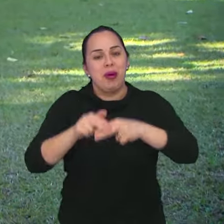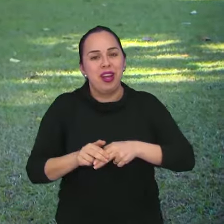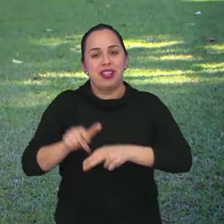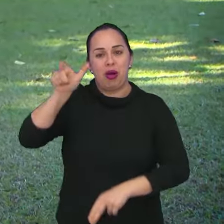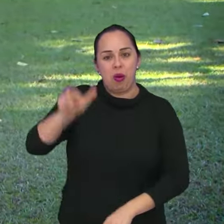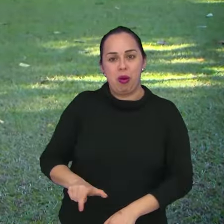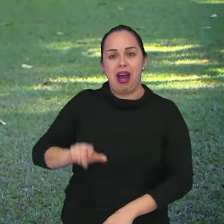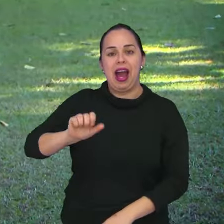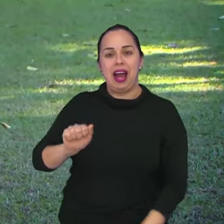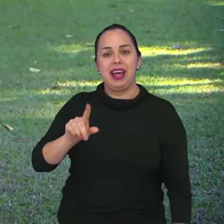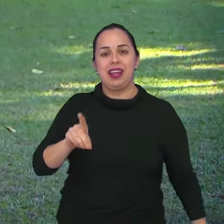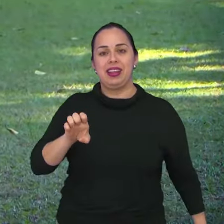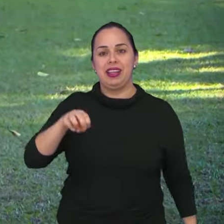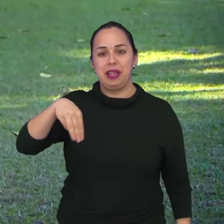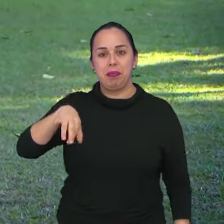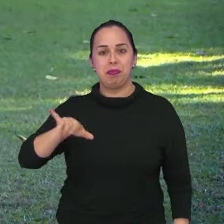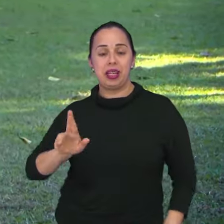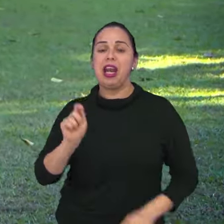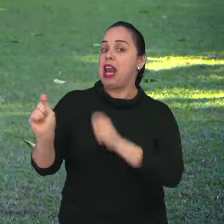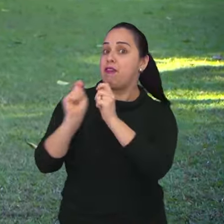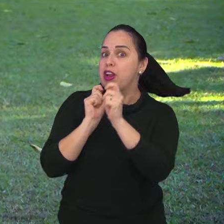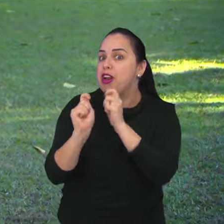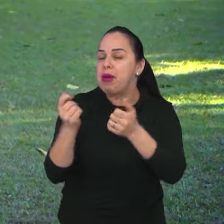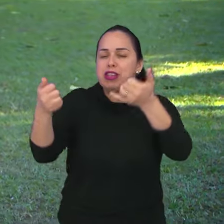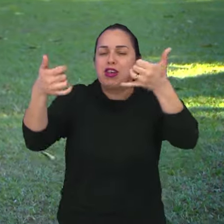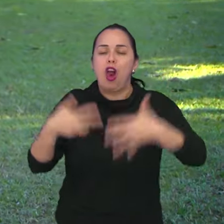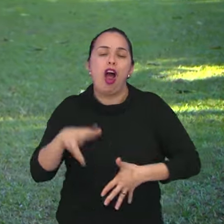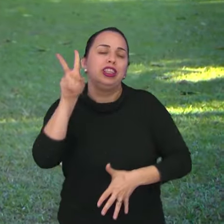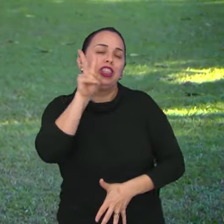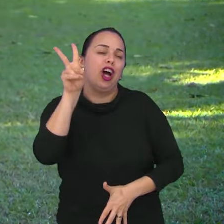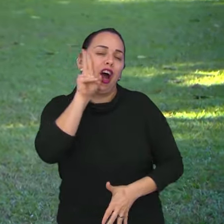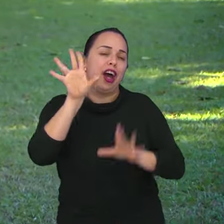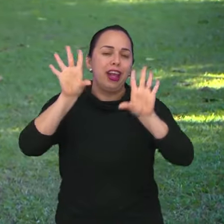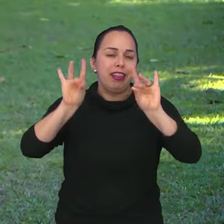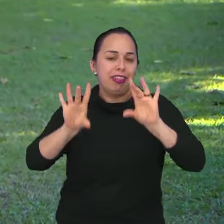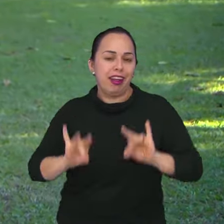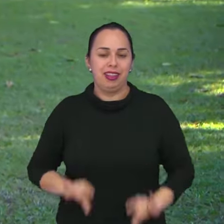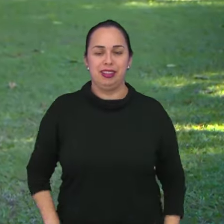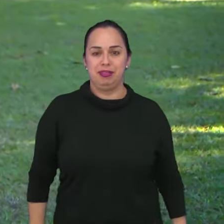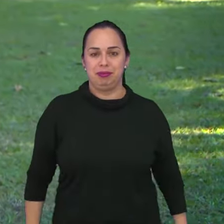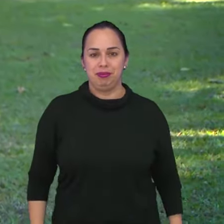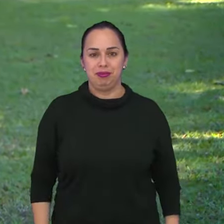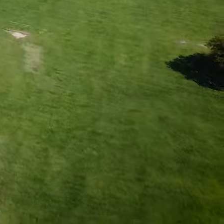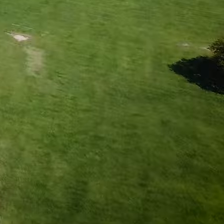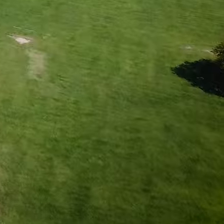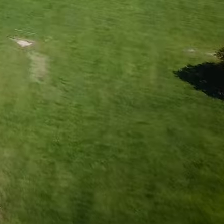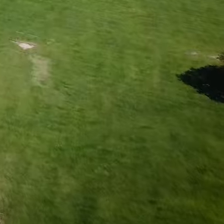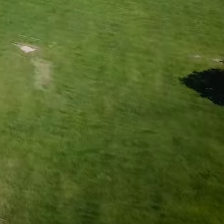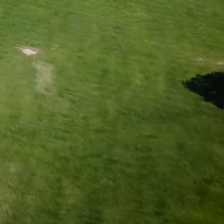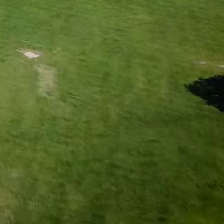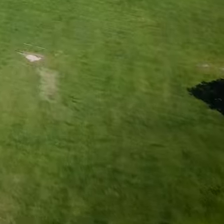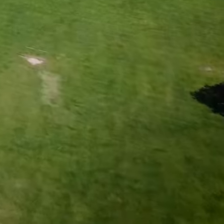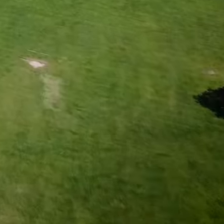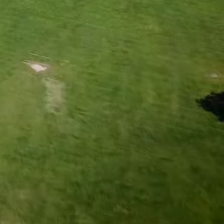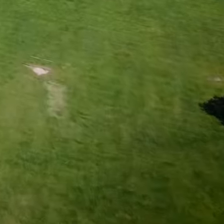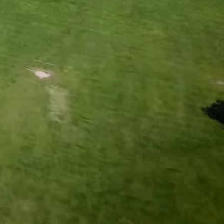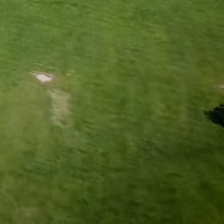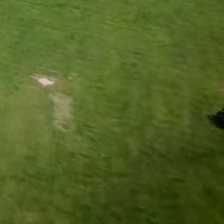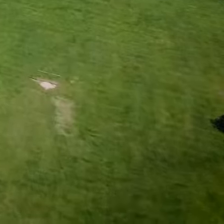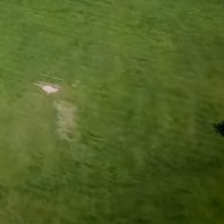O urbanista Ademir Pereira participou do nosso programa e contou muita história.